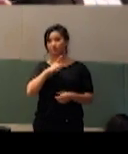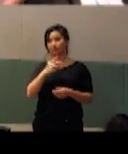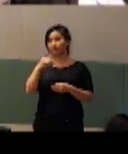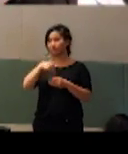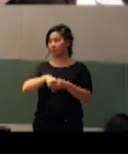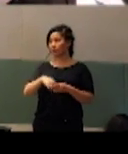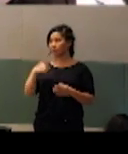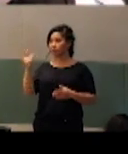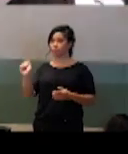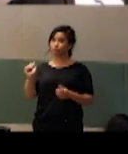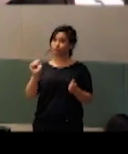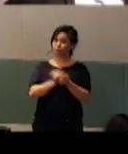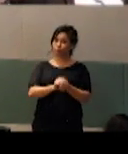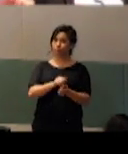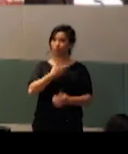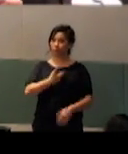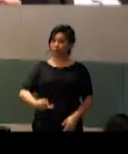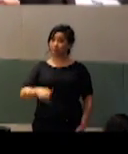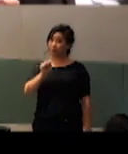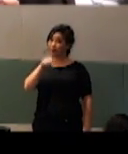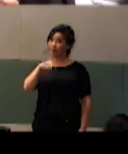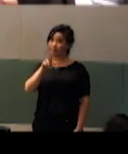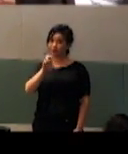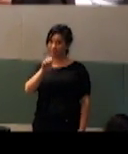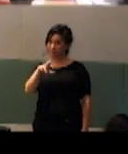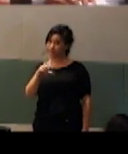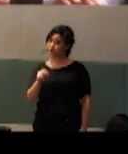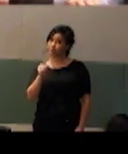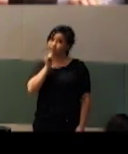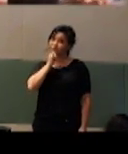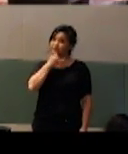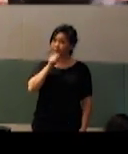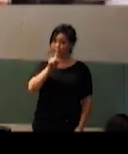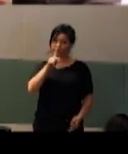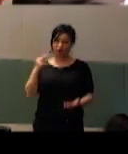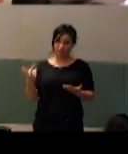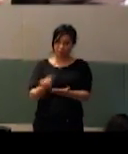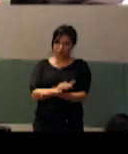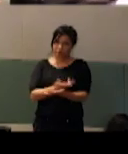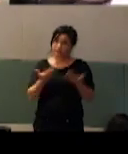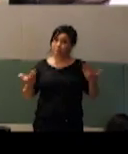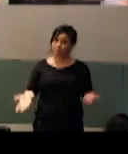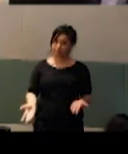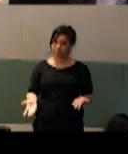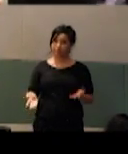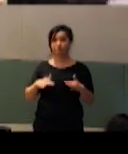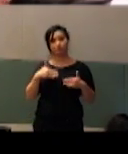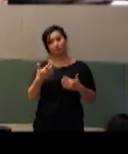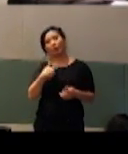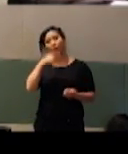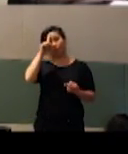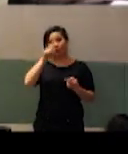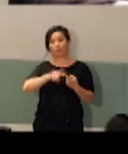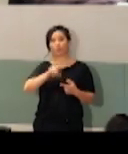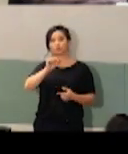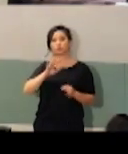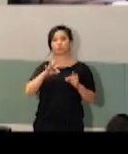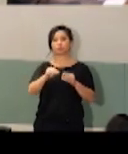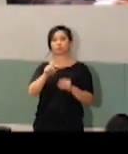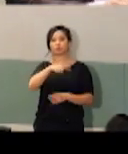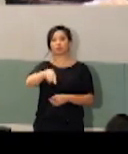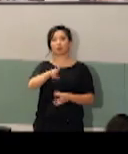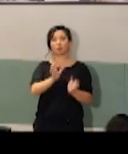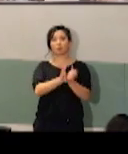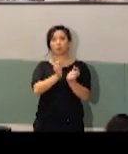foram atendidas, né? Então, eu tenho pleno acordo com as reivindicações da categoria, inclusive